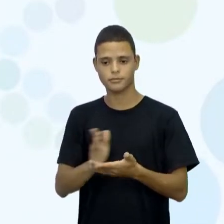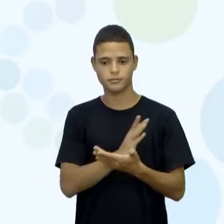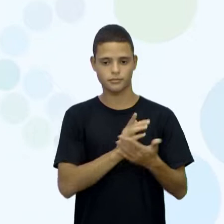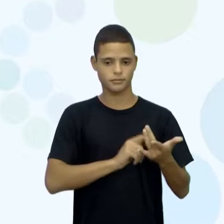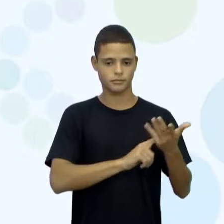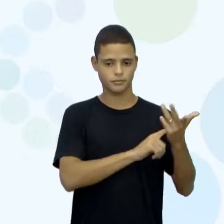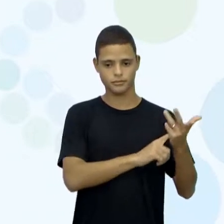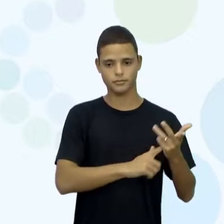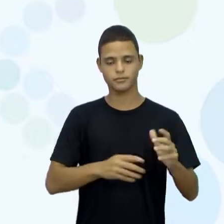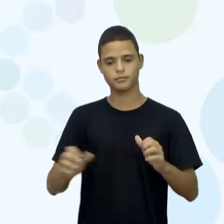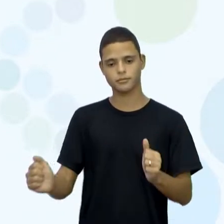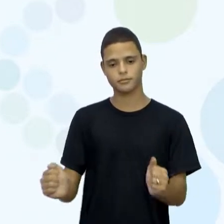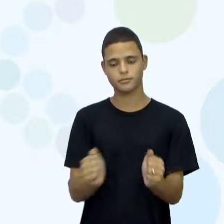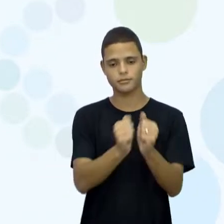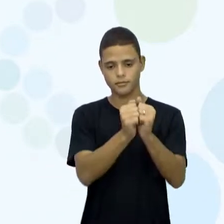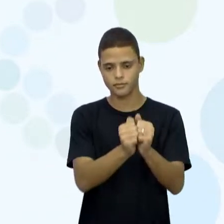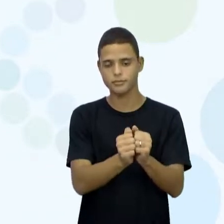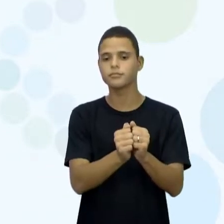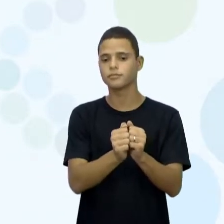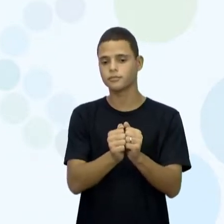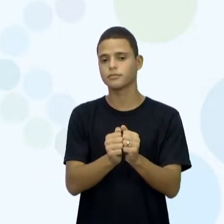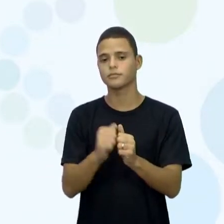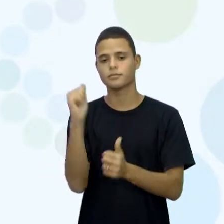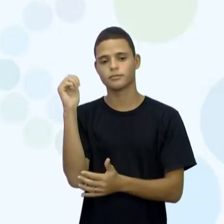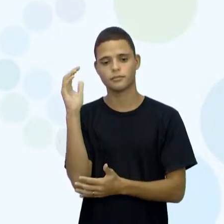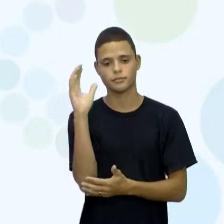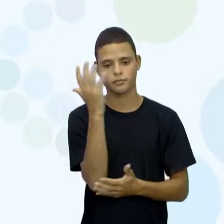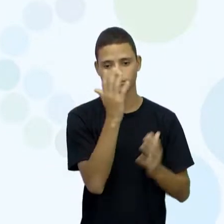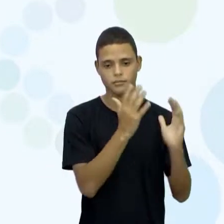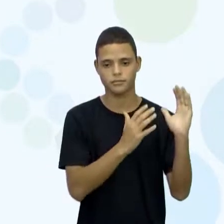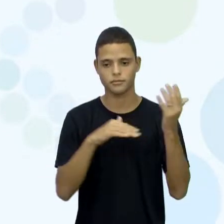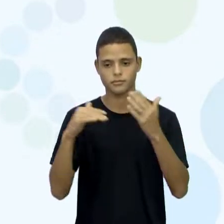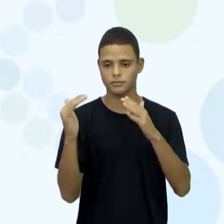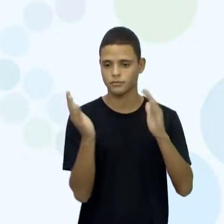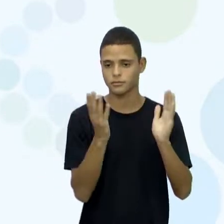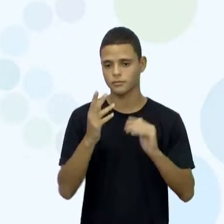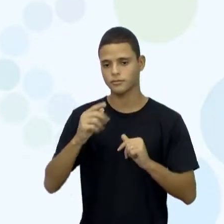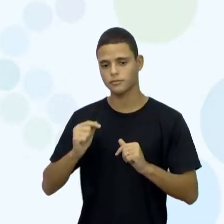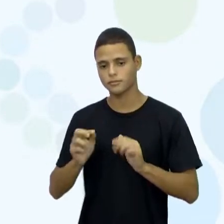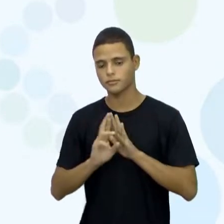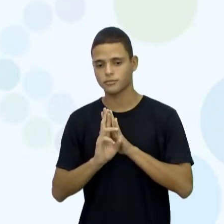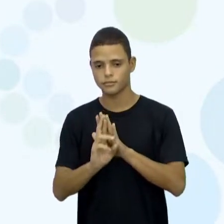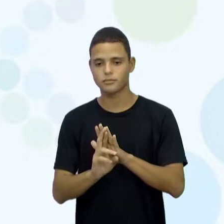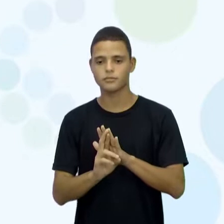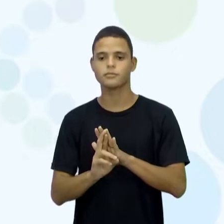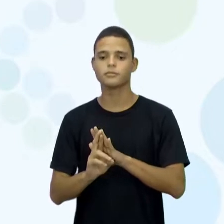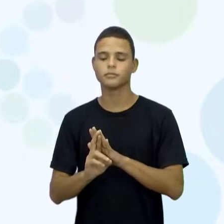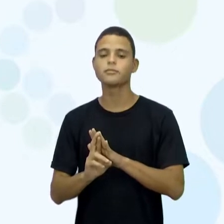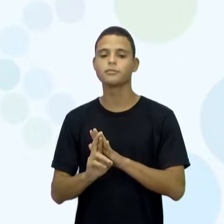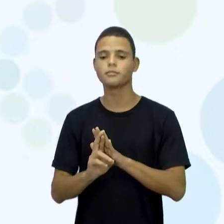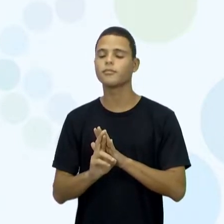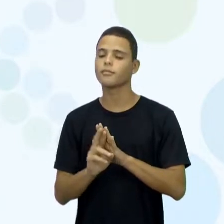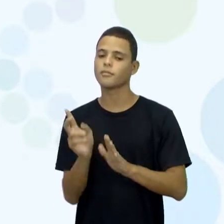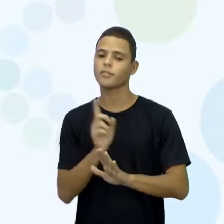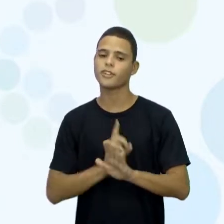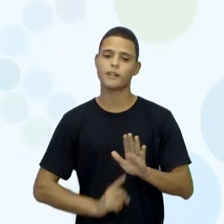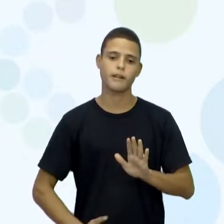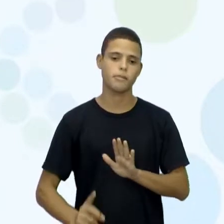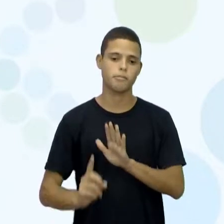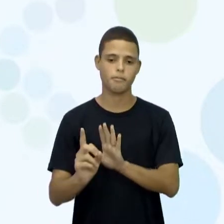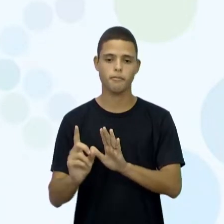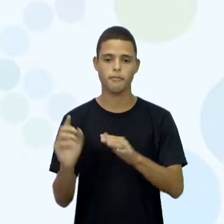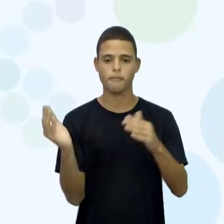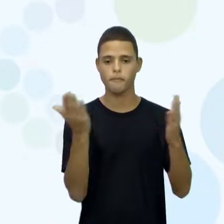tecnologias, juntamente aí com a natureza, né? O indivíduo representando a humanidade e o ambiente